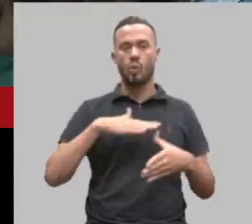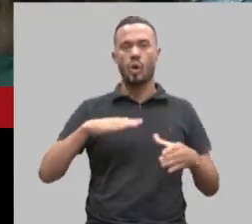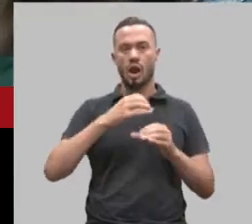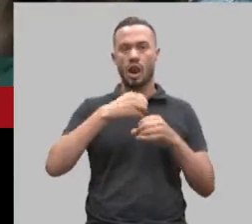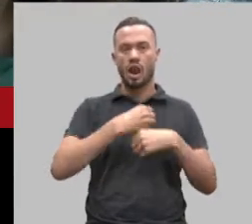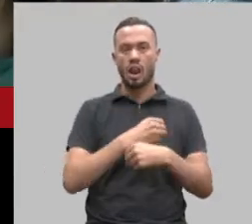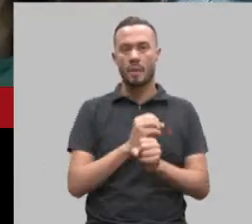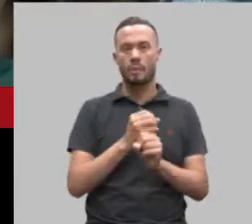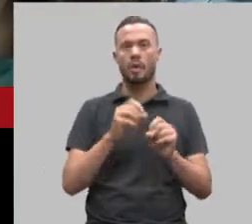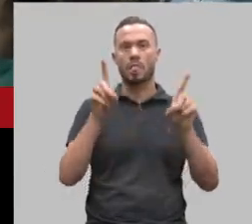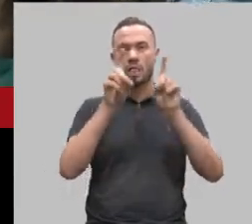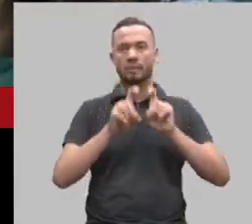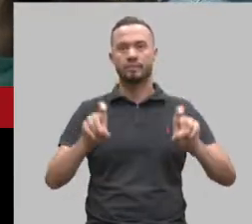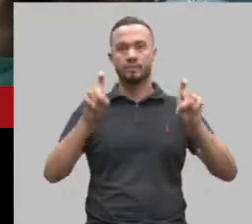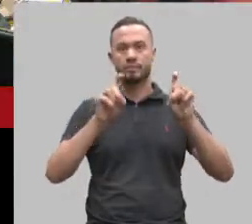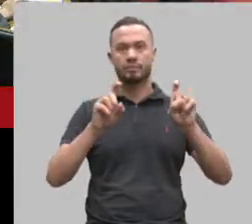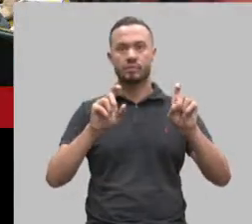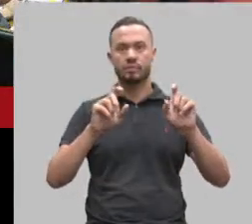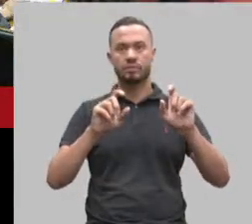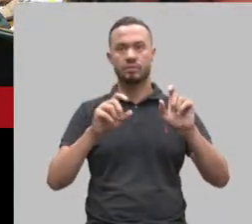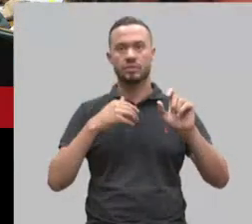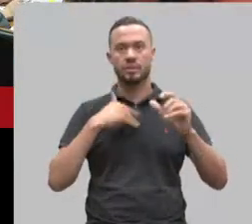foi só um